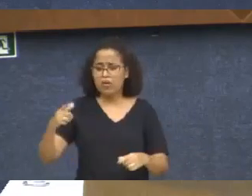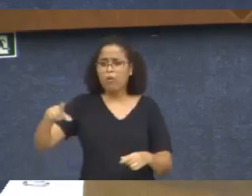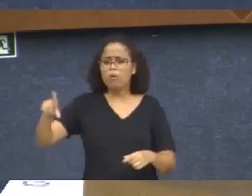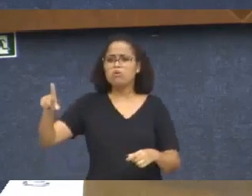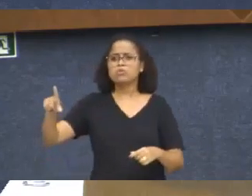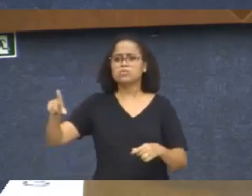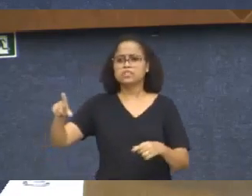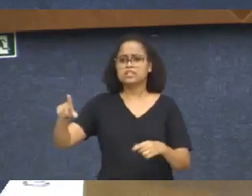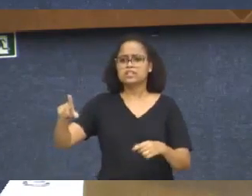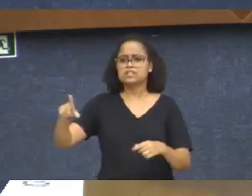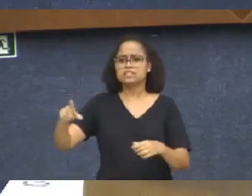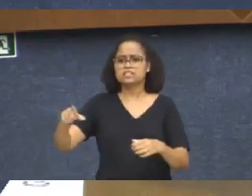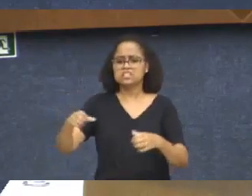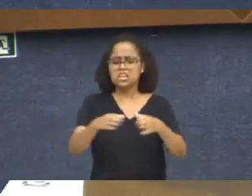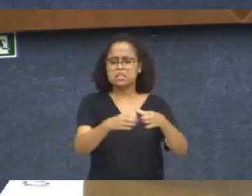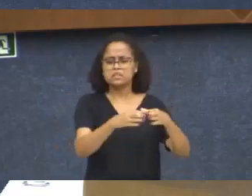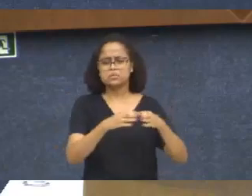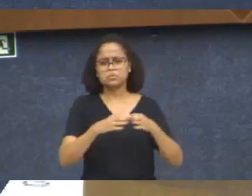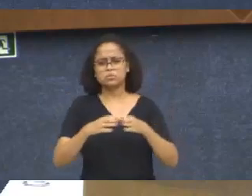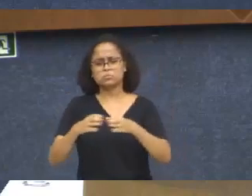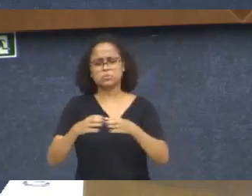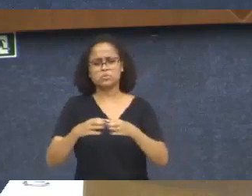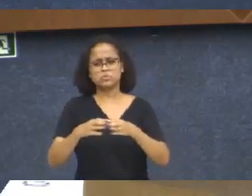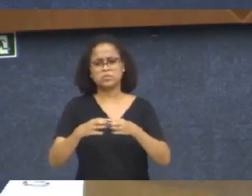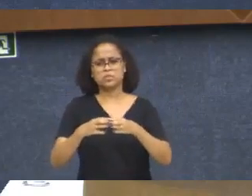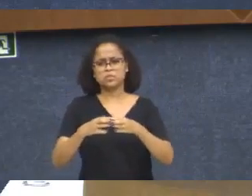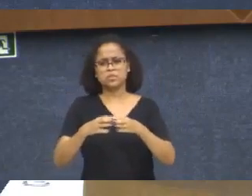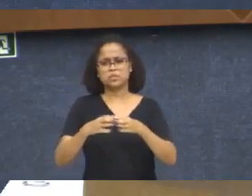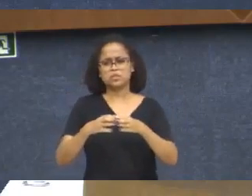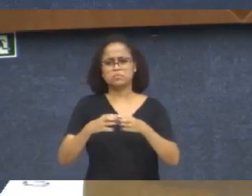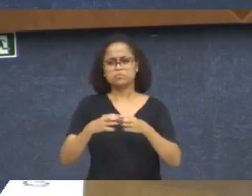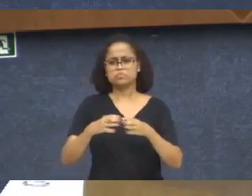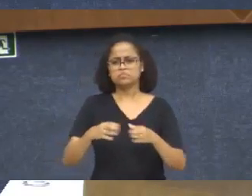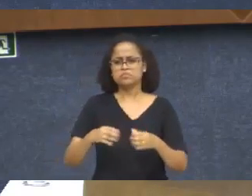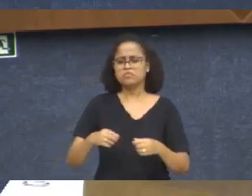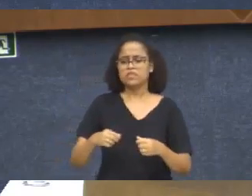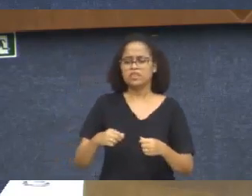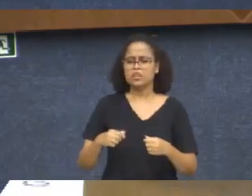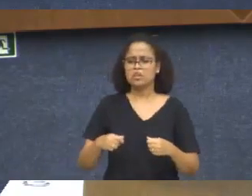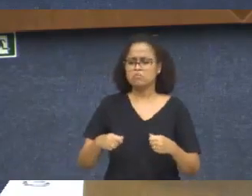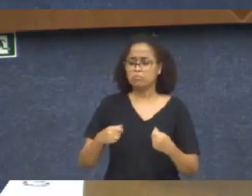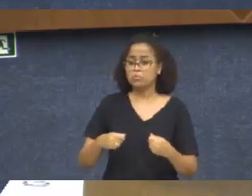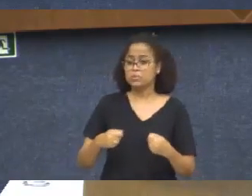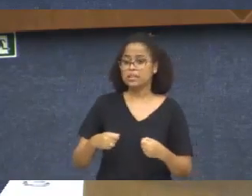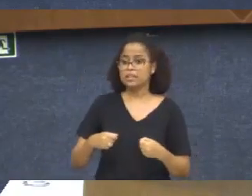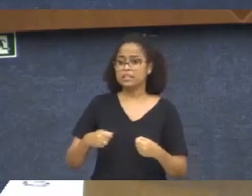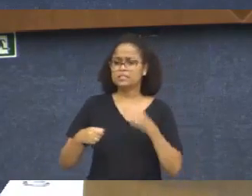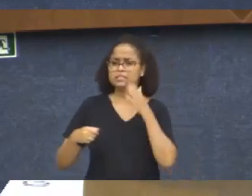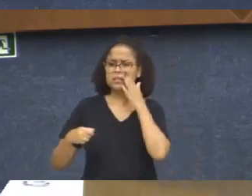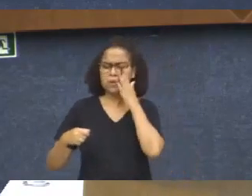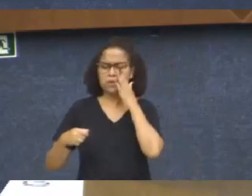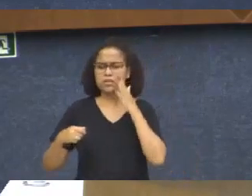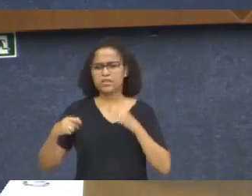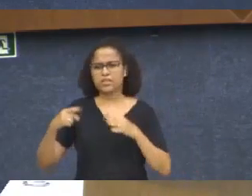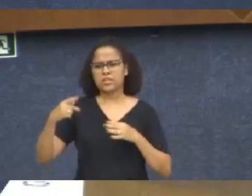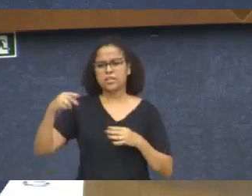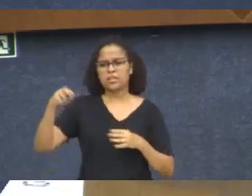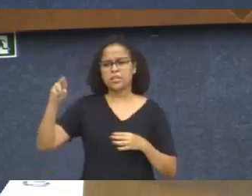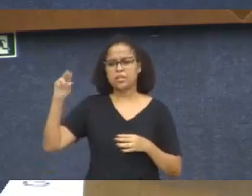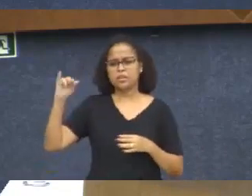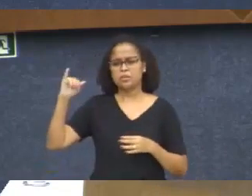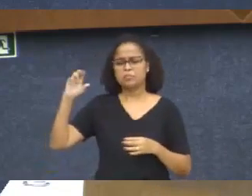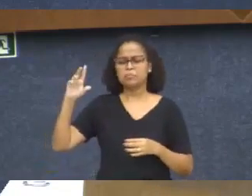tem categoria que não dá para privatizar, né? Quem dera, né, vereador Braulio, que a gente pudesse privatizar outras categorias que ficam